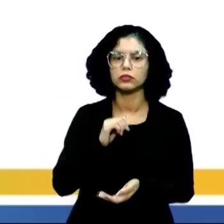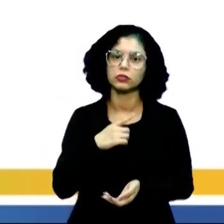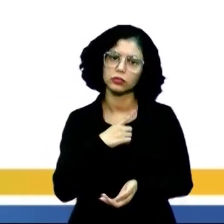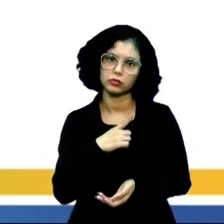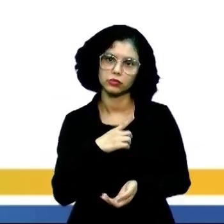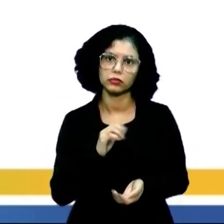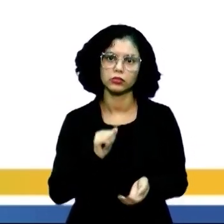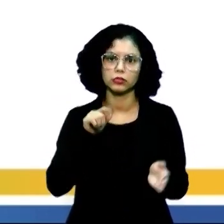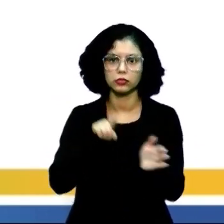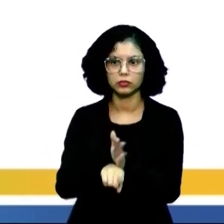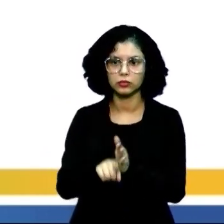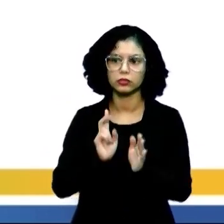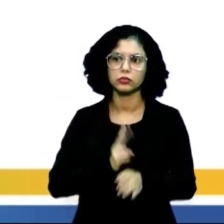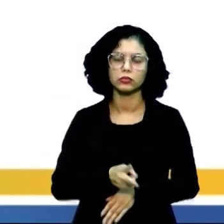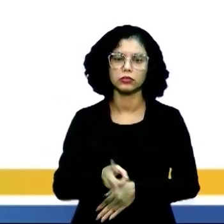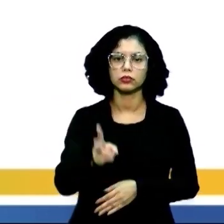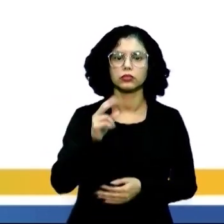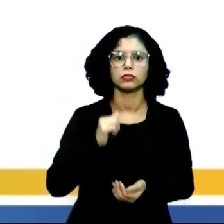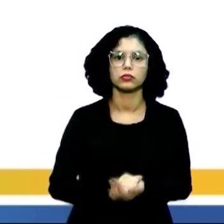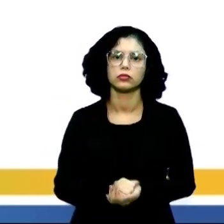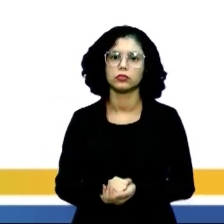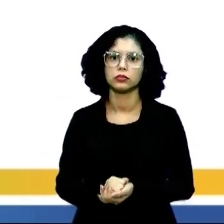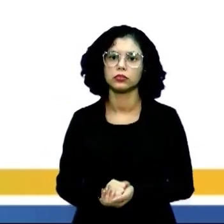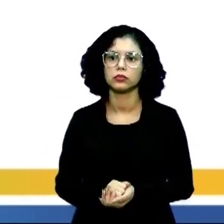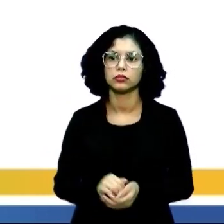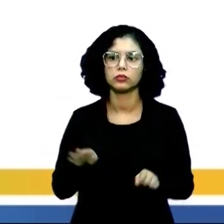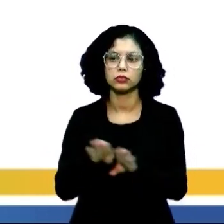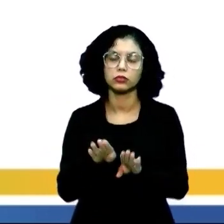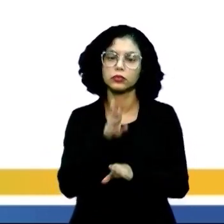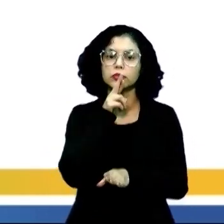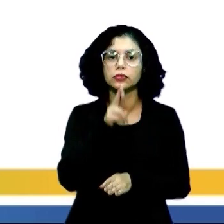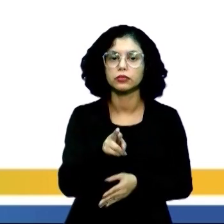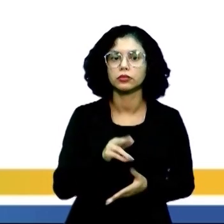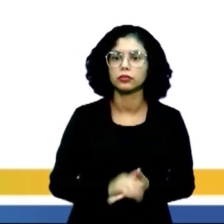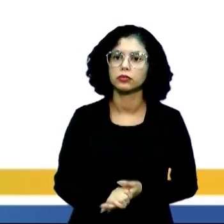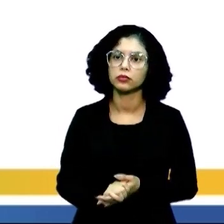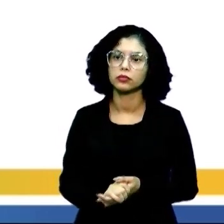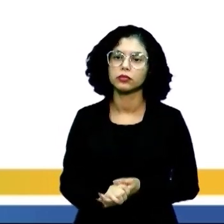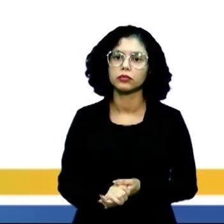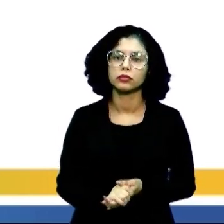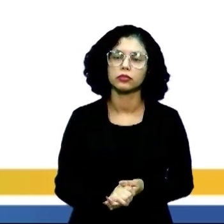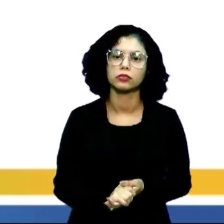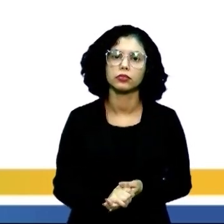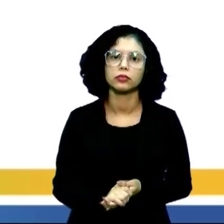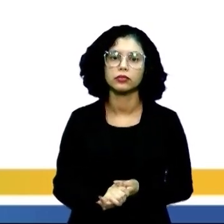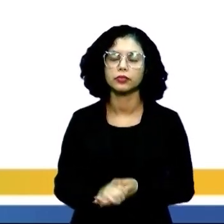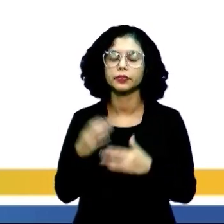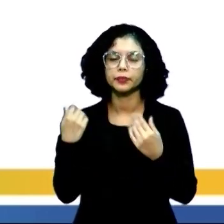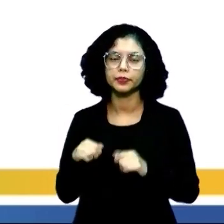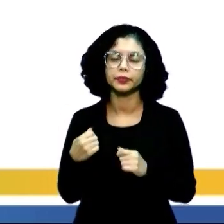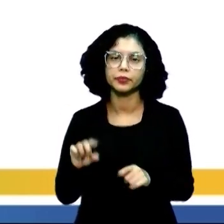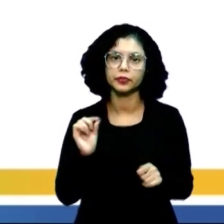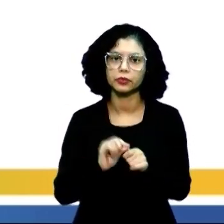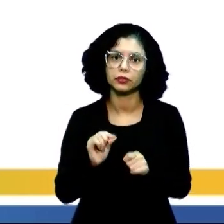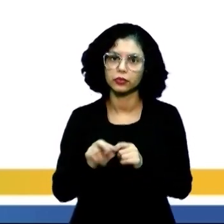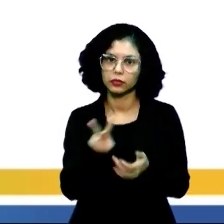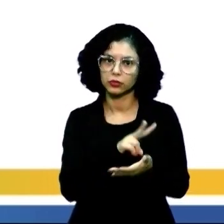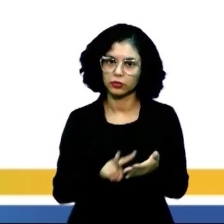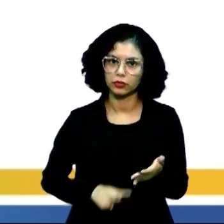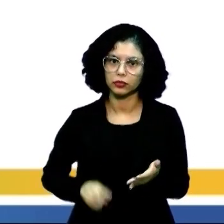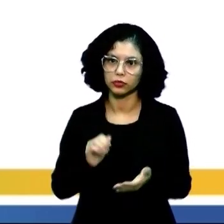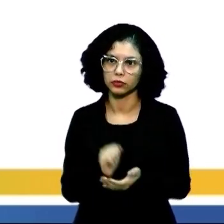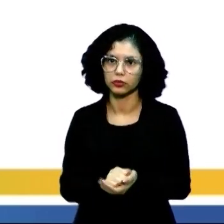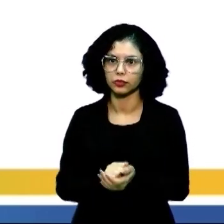tem uma questão de continuidade. Mas antes de responder essa questão, a gente precisa fazer uma leitura